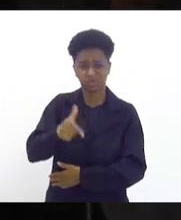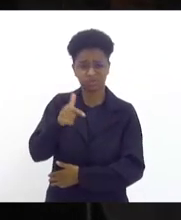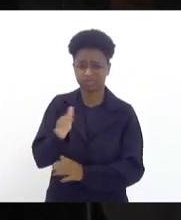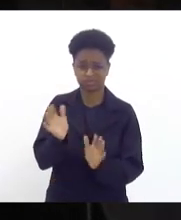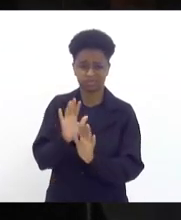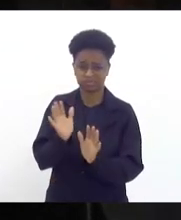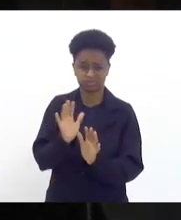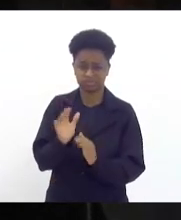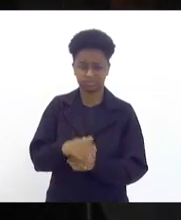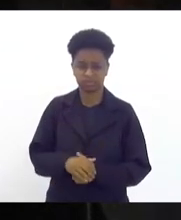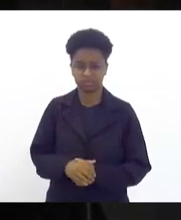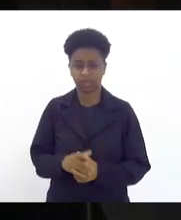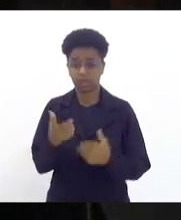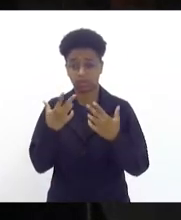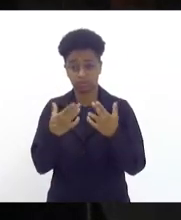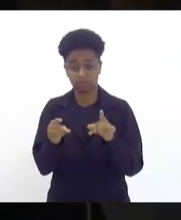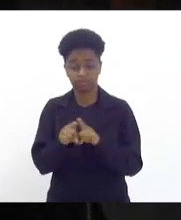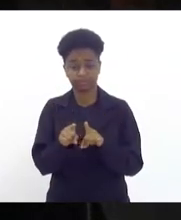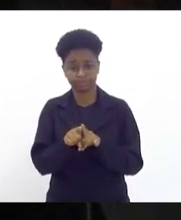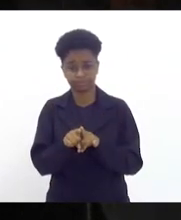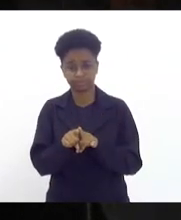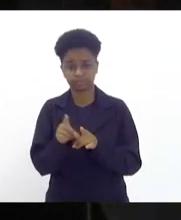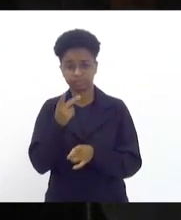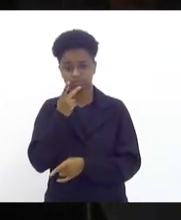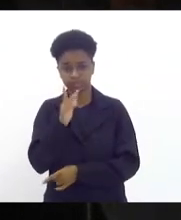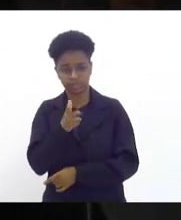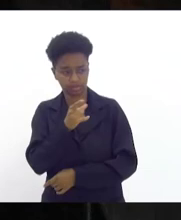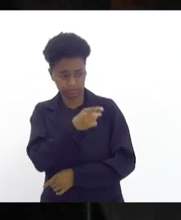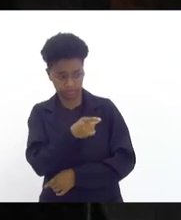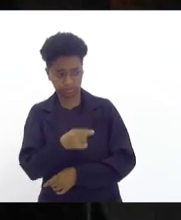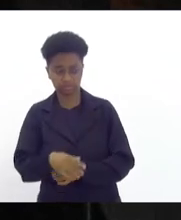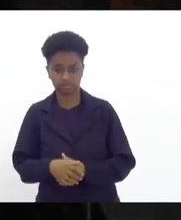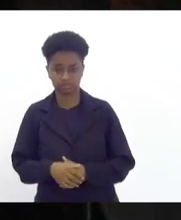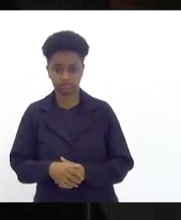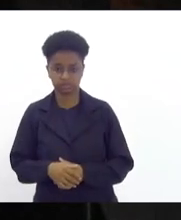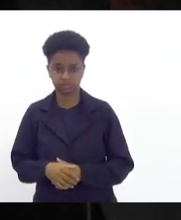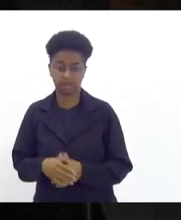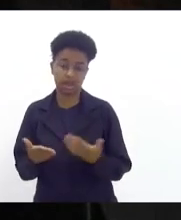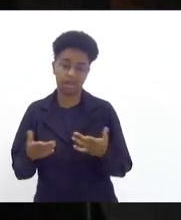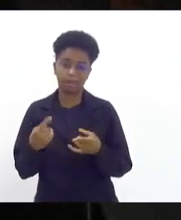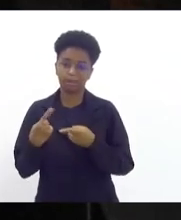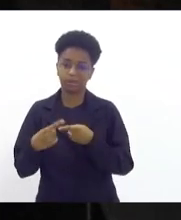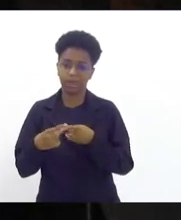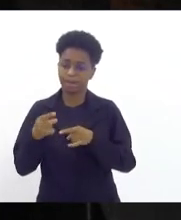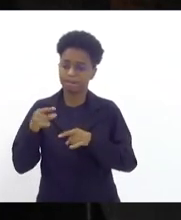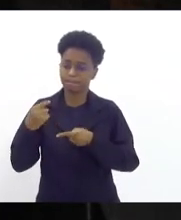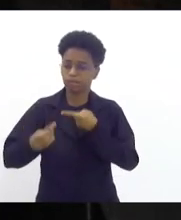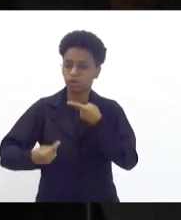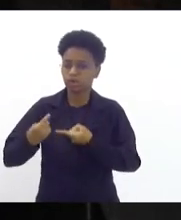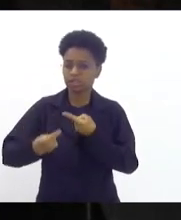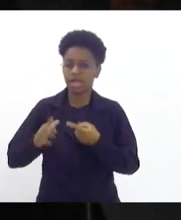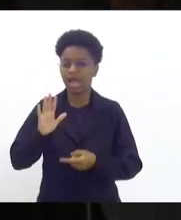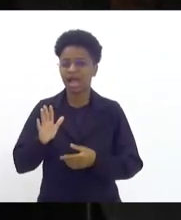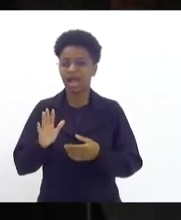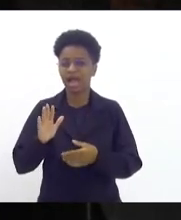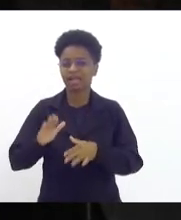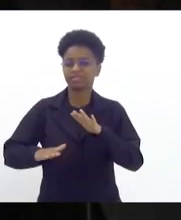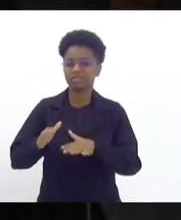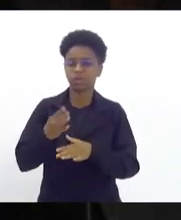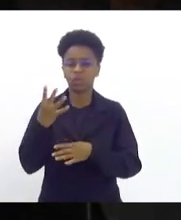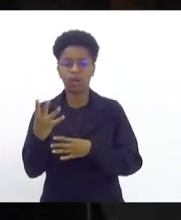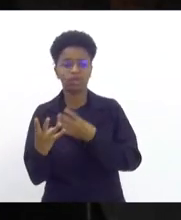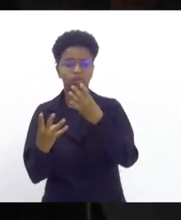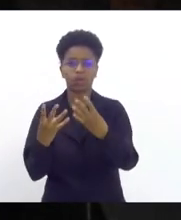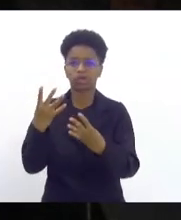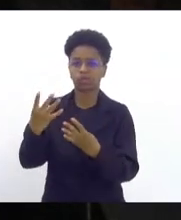tocar nesse assunto bem colocou o senhor que é o político muitas vezes vem de quatro em quatro anos e não tá